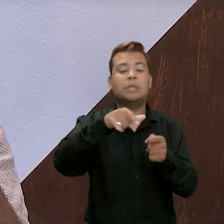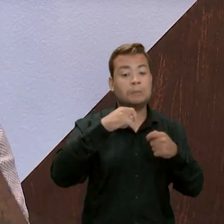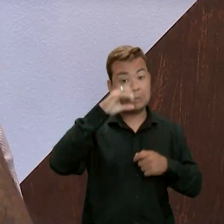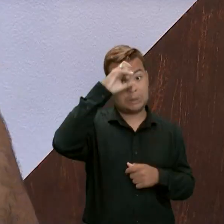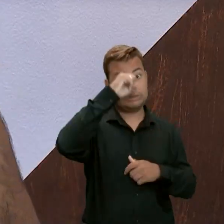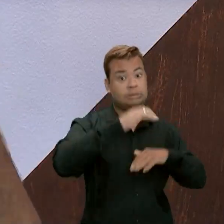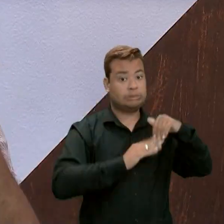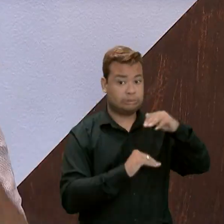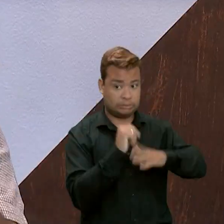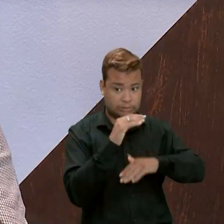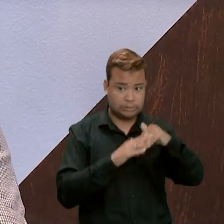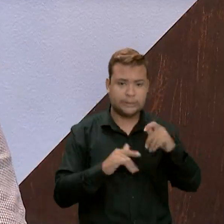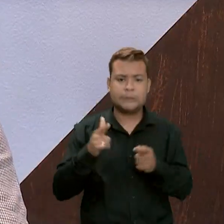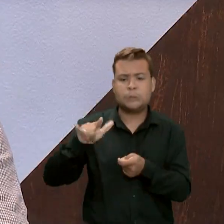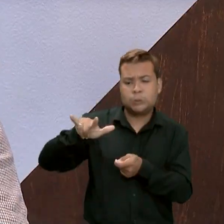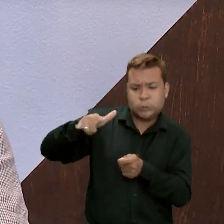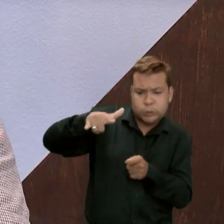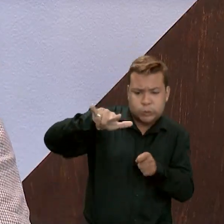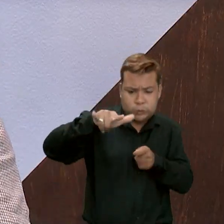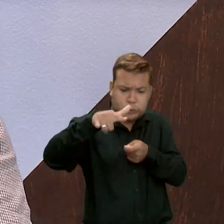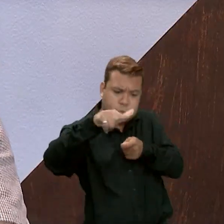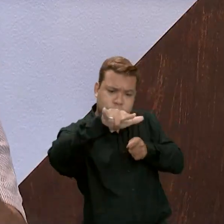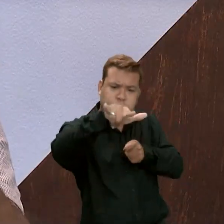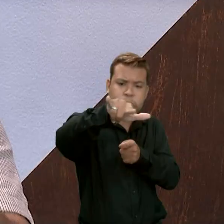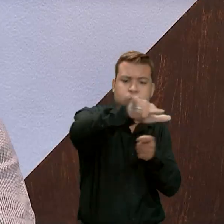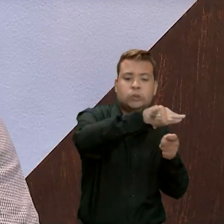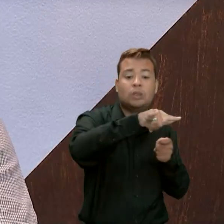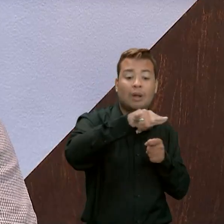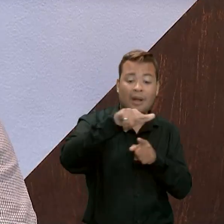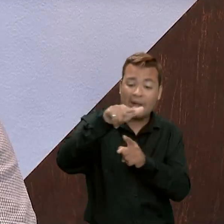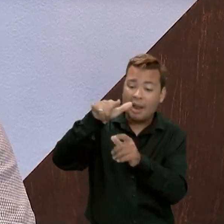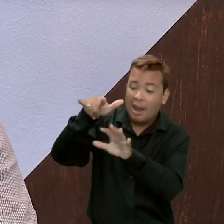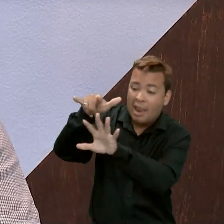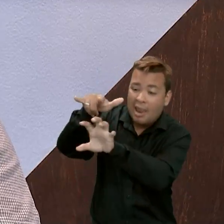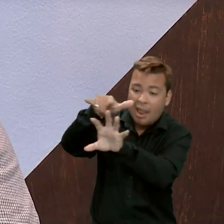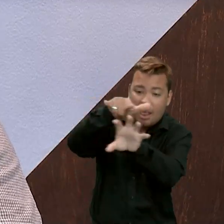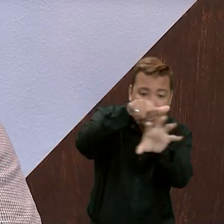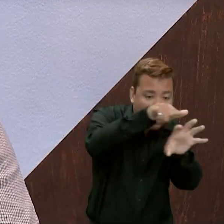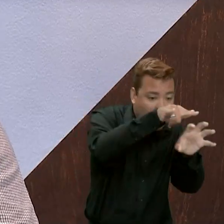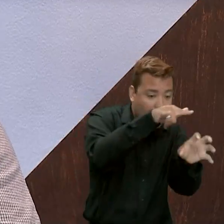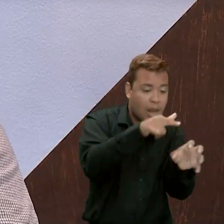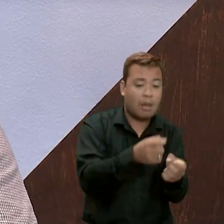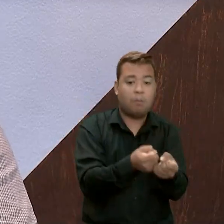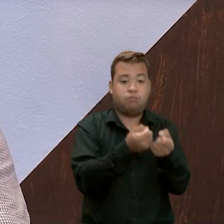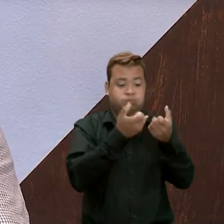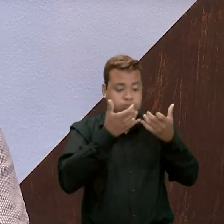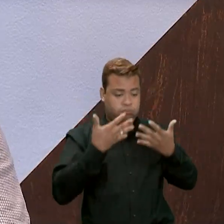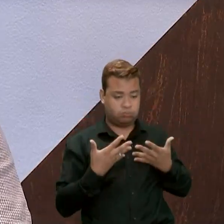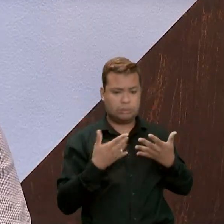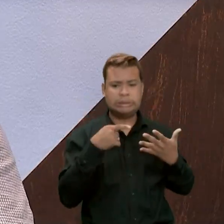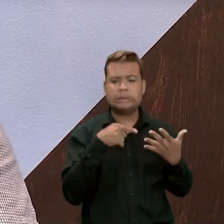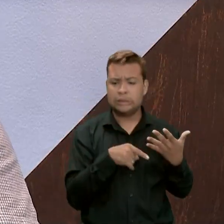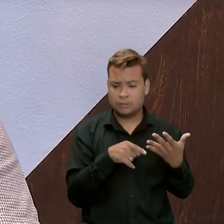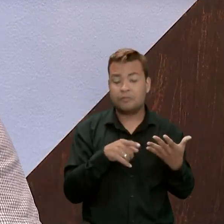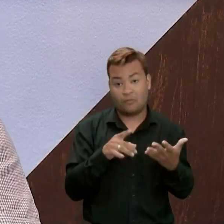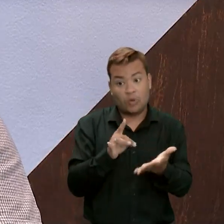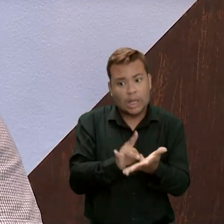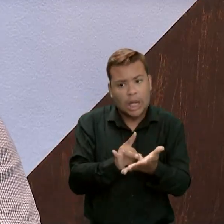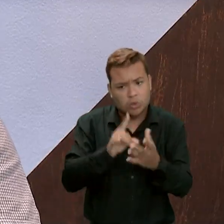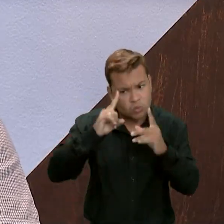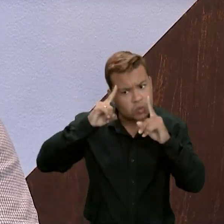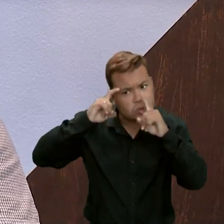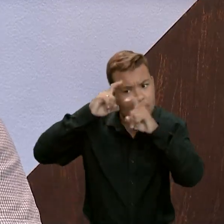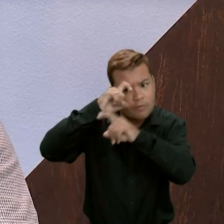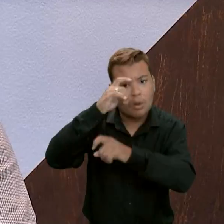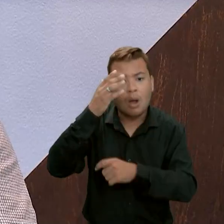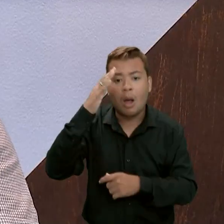e fazer a coleta, fazer a análise e trazer as informações. Acho que esse é o grande papel hoje, é o grande desafio para a gente